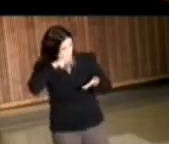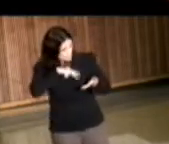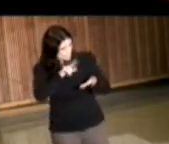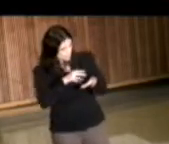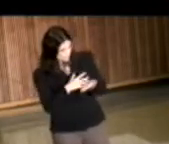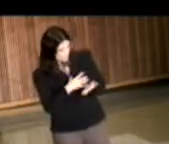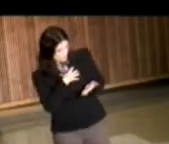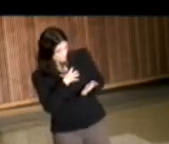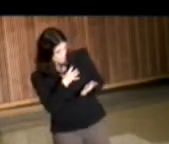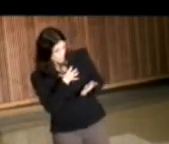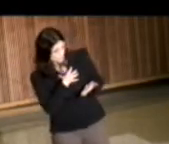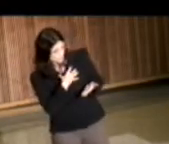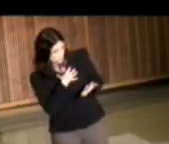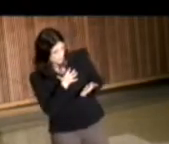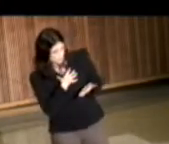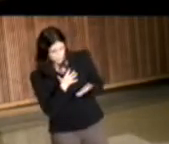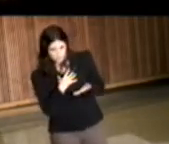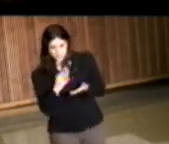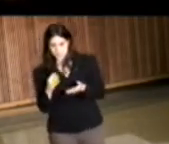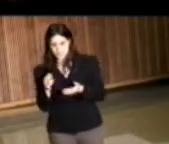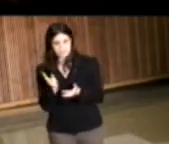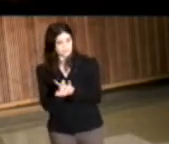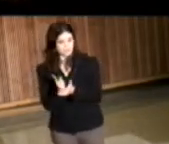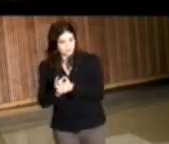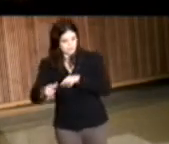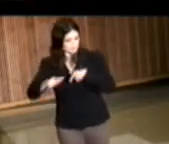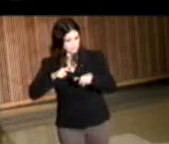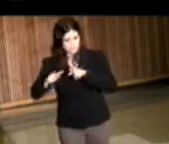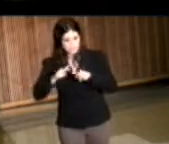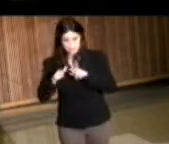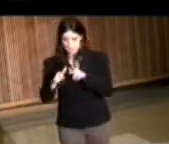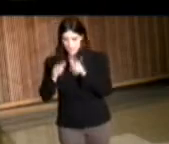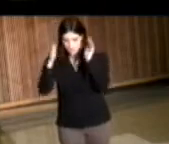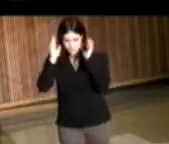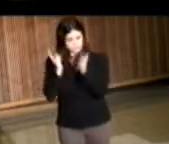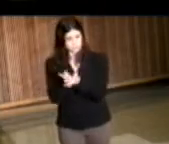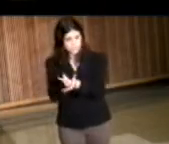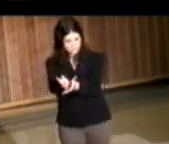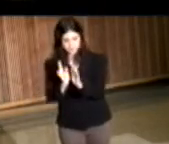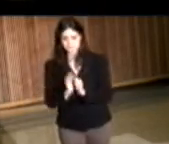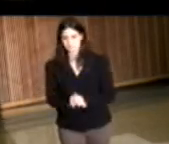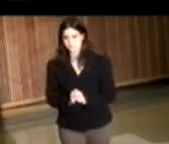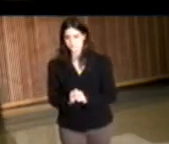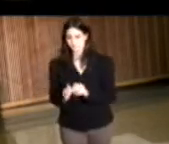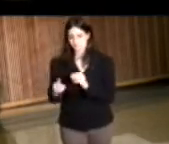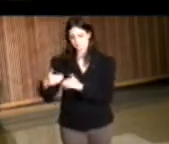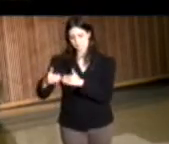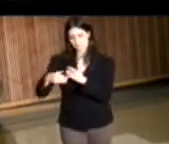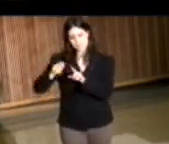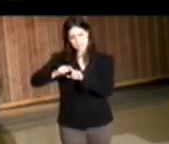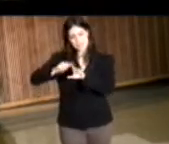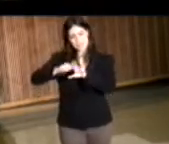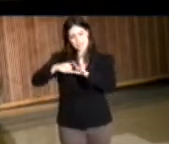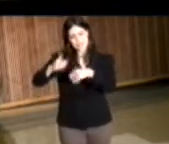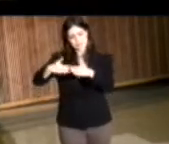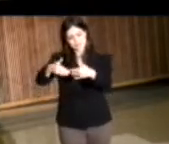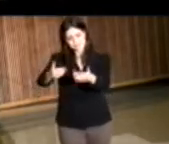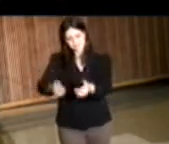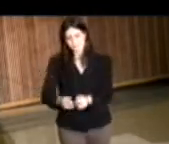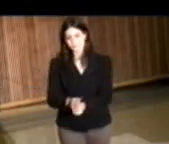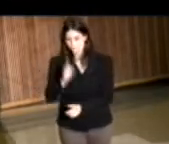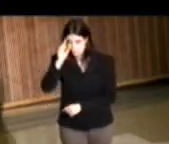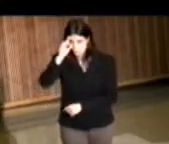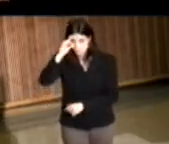ainda trabalhando no caminhão como ajudante, né? E de repente eles pararam no posto de gasolina, meses depois,